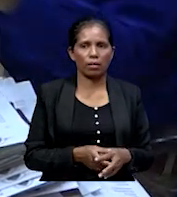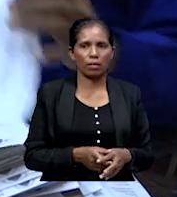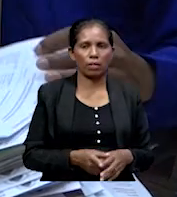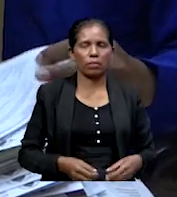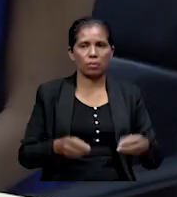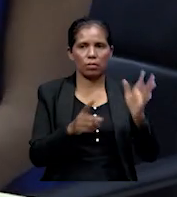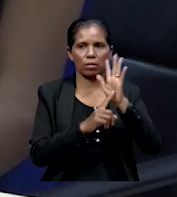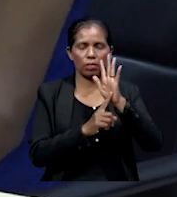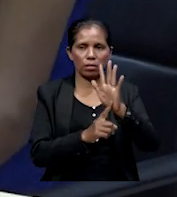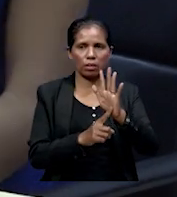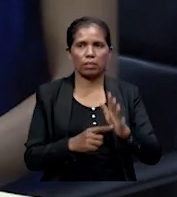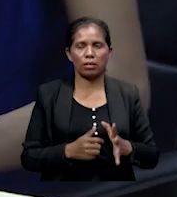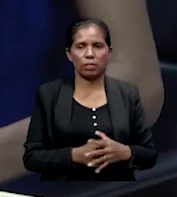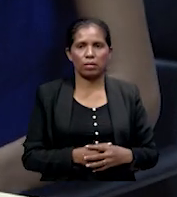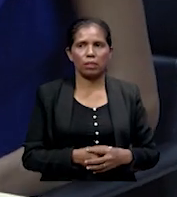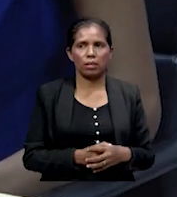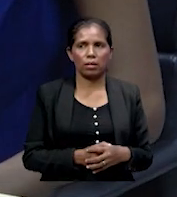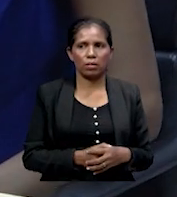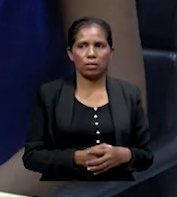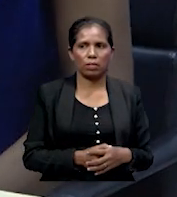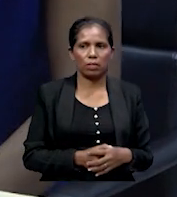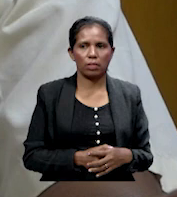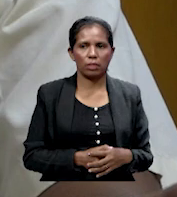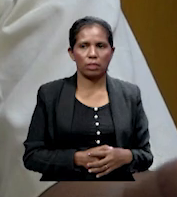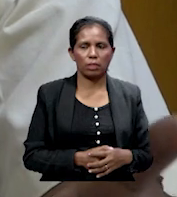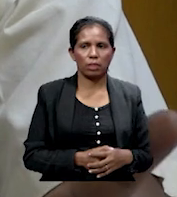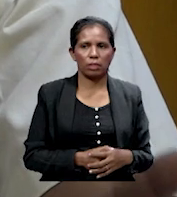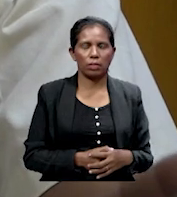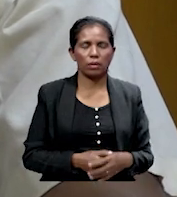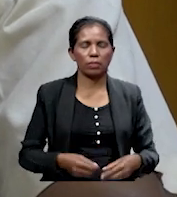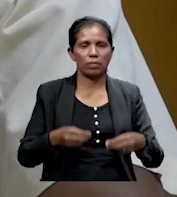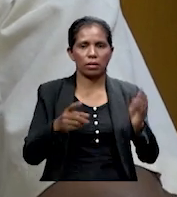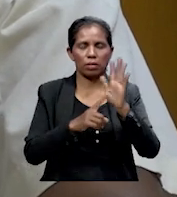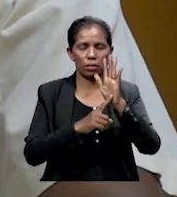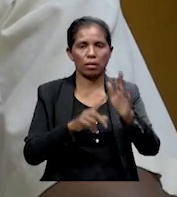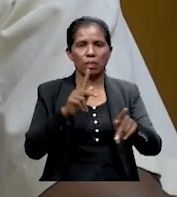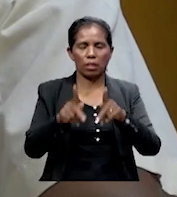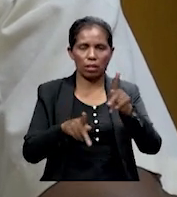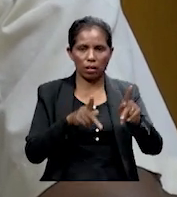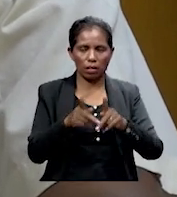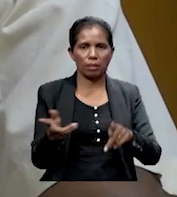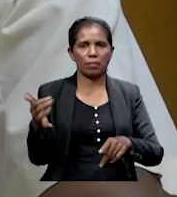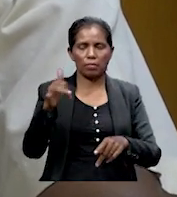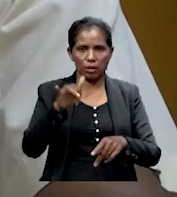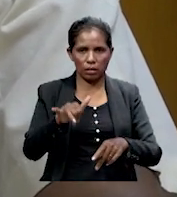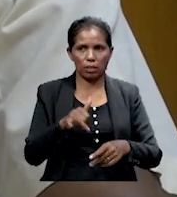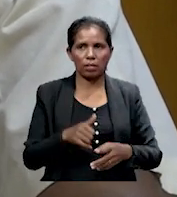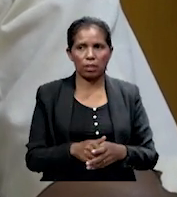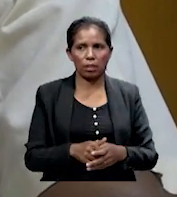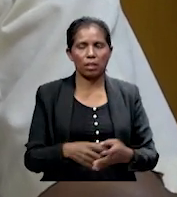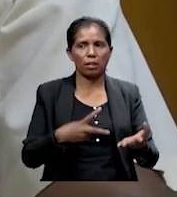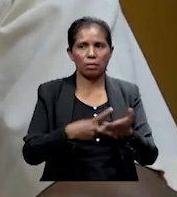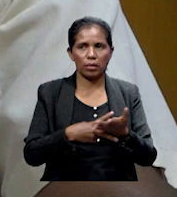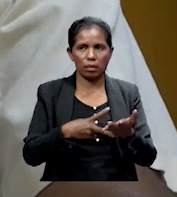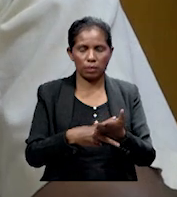fosai o enrollment mas enrollment ba maluk sira nebe maka pasaporte